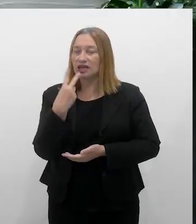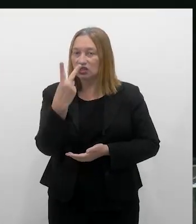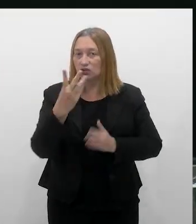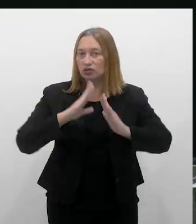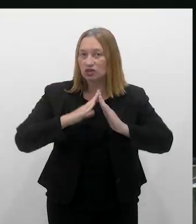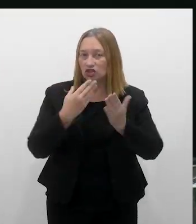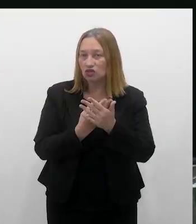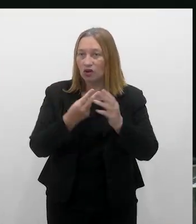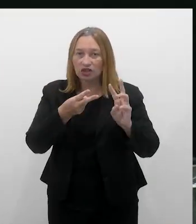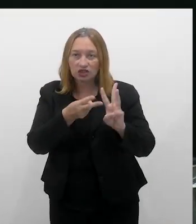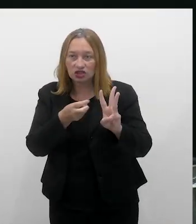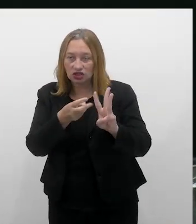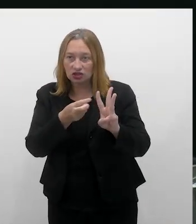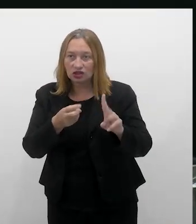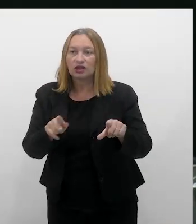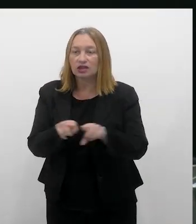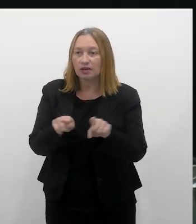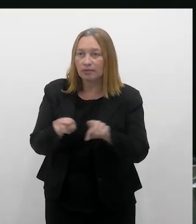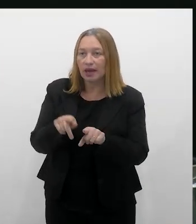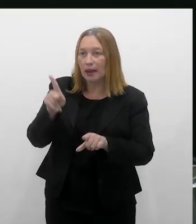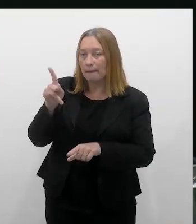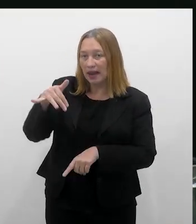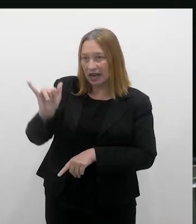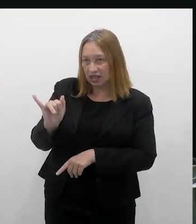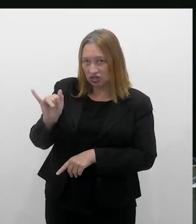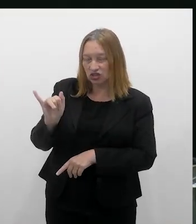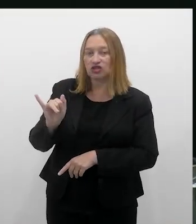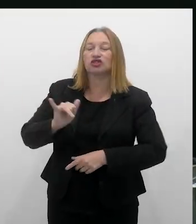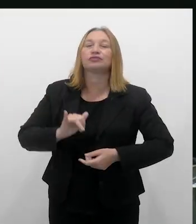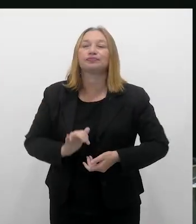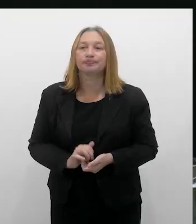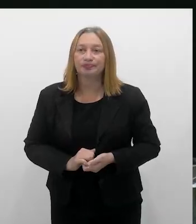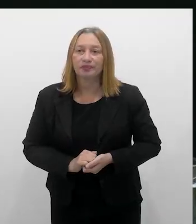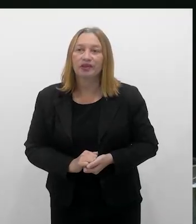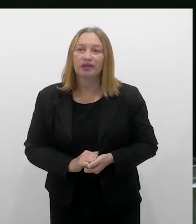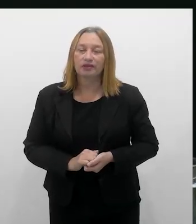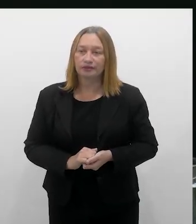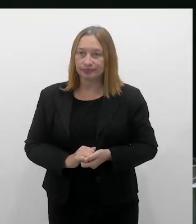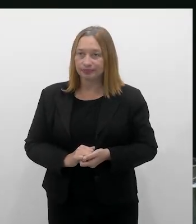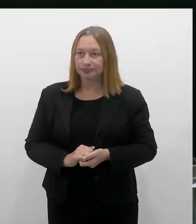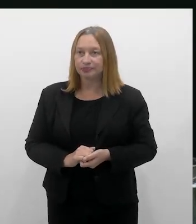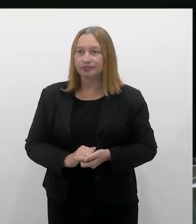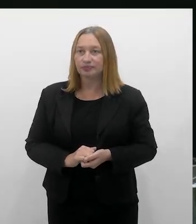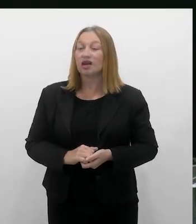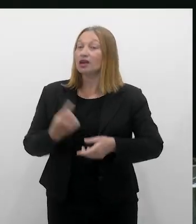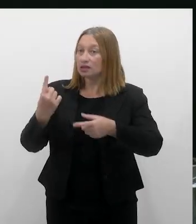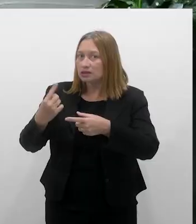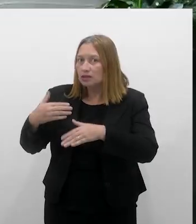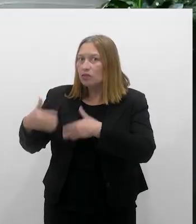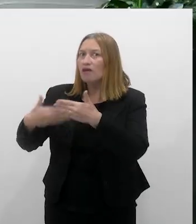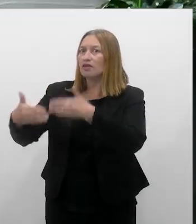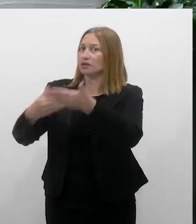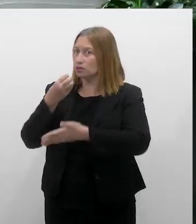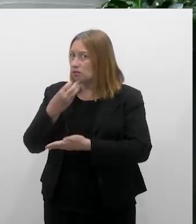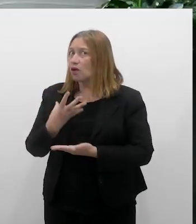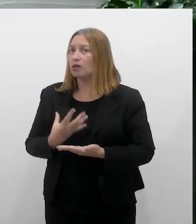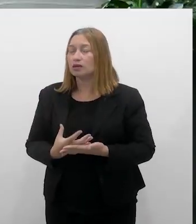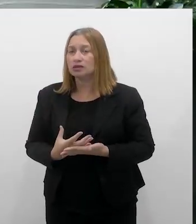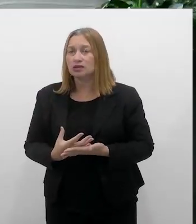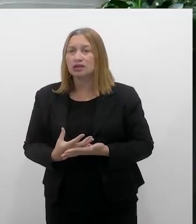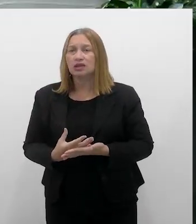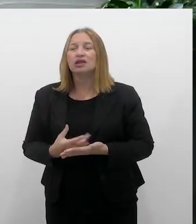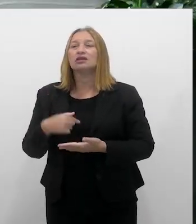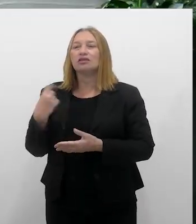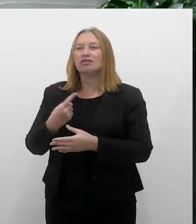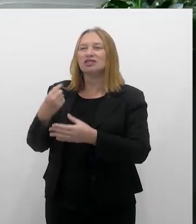territorial indígena no estado do Rio de Janeiro. Angra e Paraty. Temos uma em Angra e a outra já em Paraty. Isso é um avanço